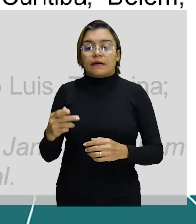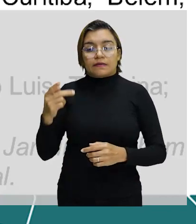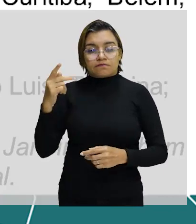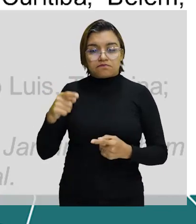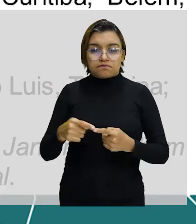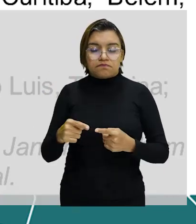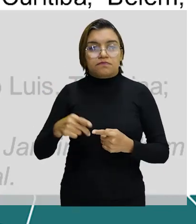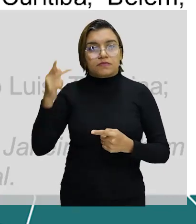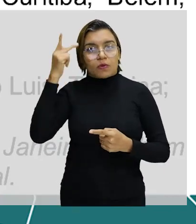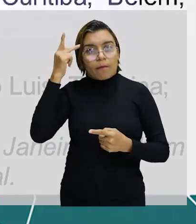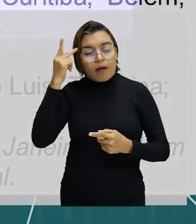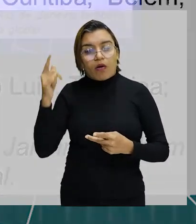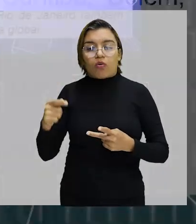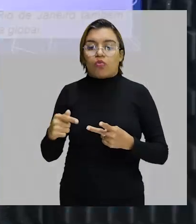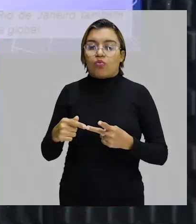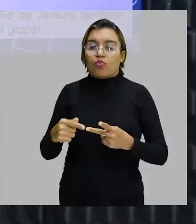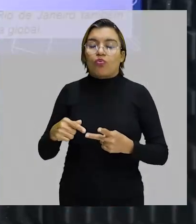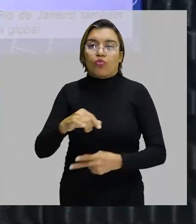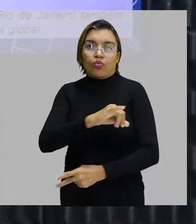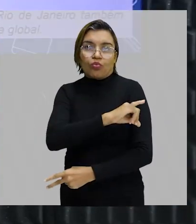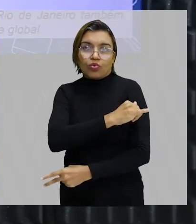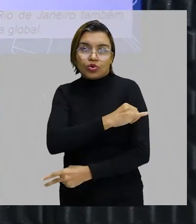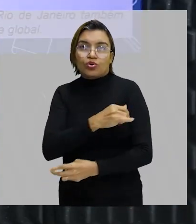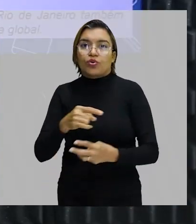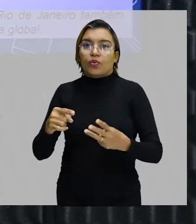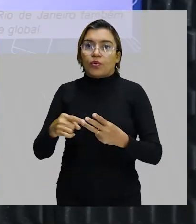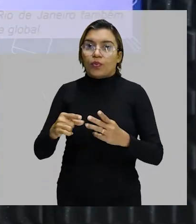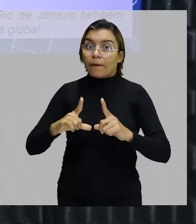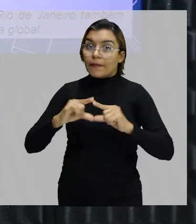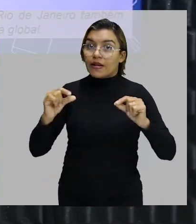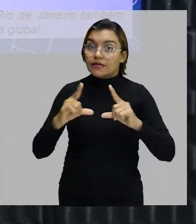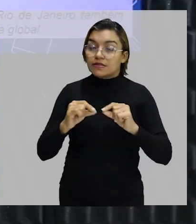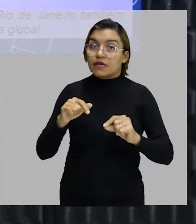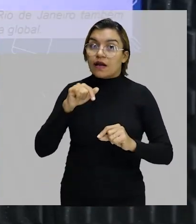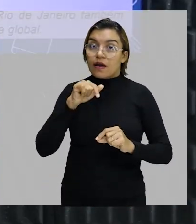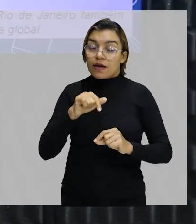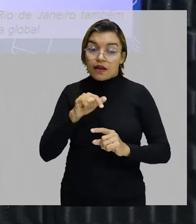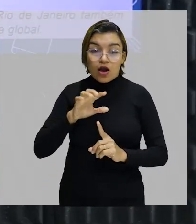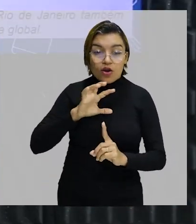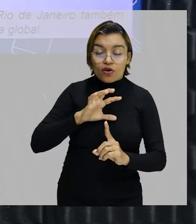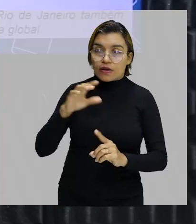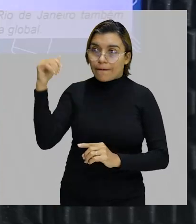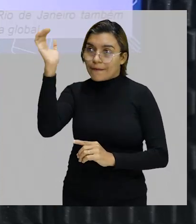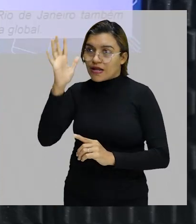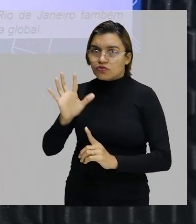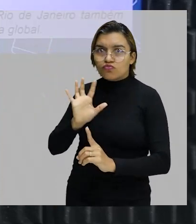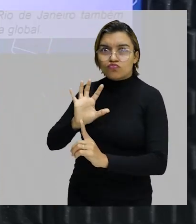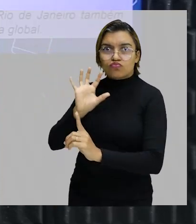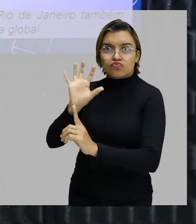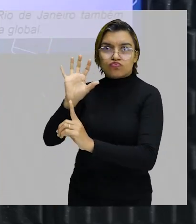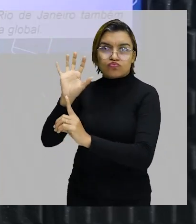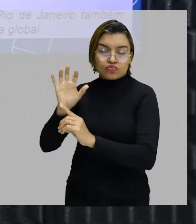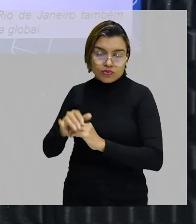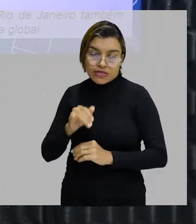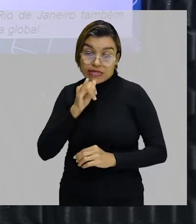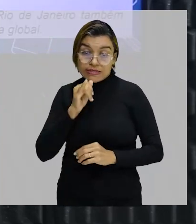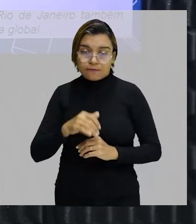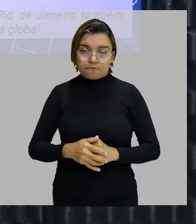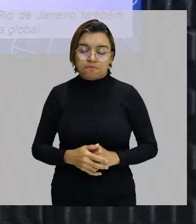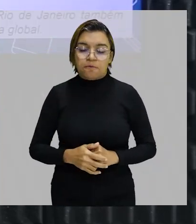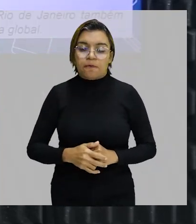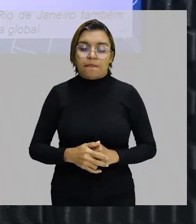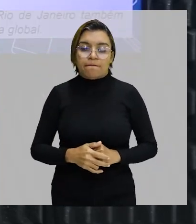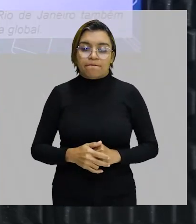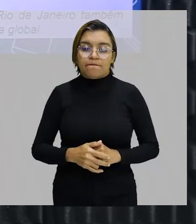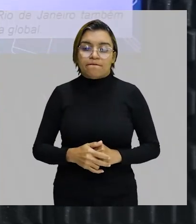Janeiro, Brasília, as suas tendências elas vão influenciar todo o país. Né? Tu já tem depois dela as chamadas metrópoles regionais,